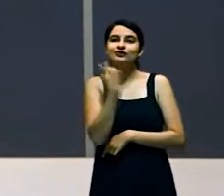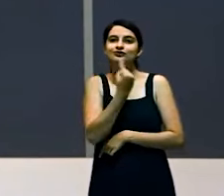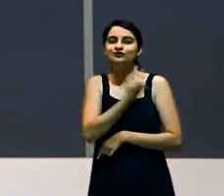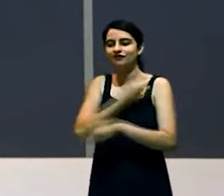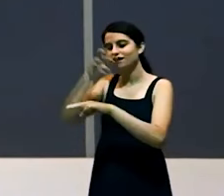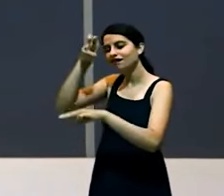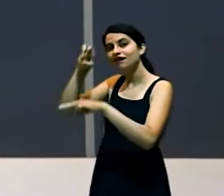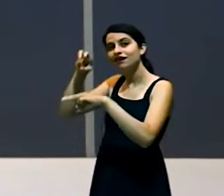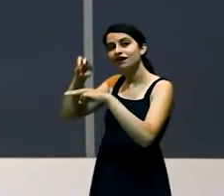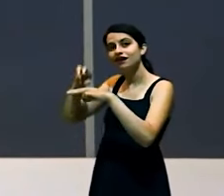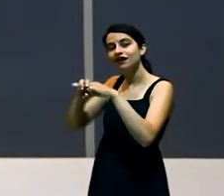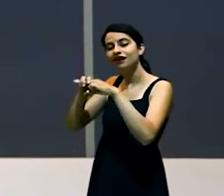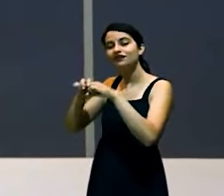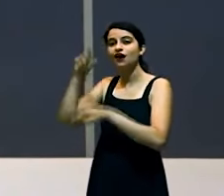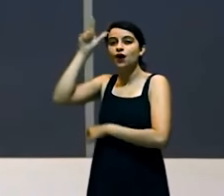fica mais tranquilo, né?